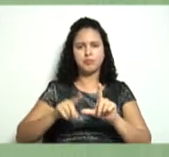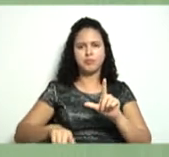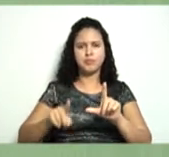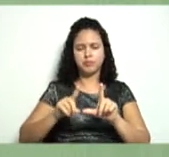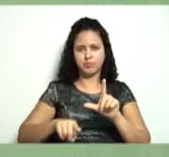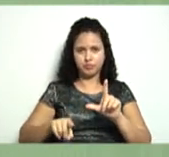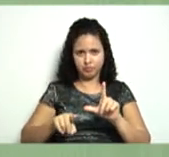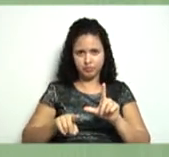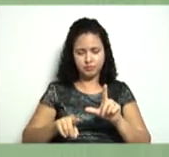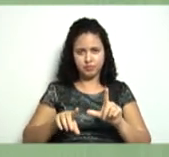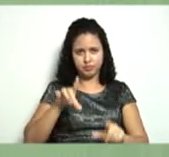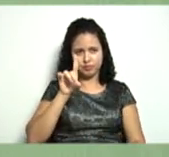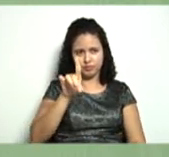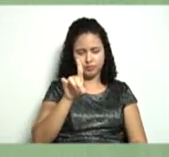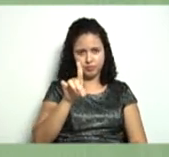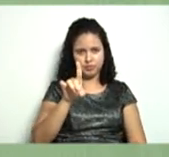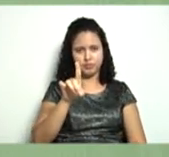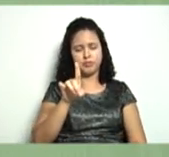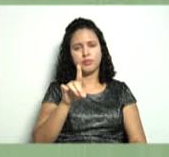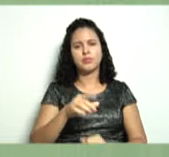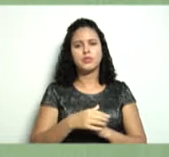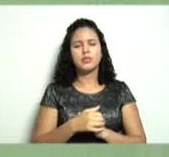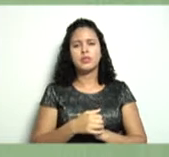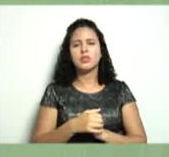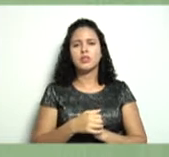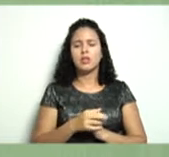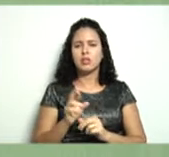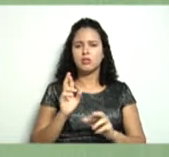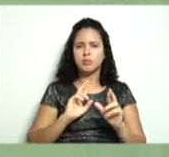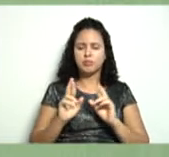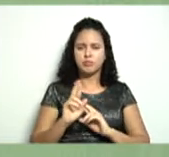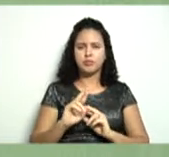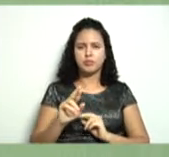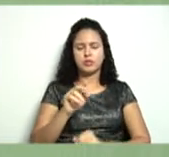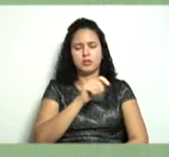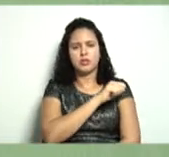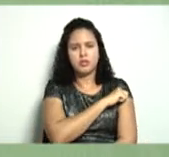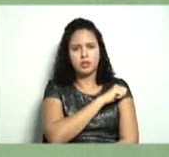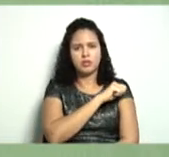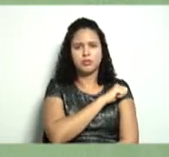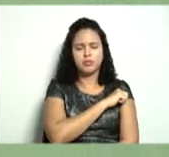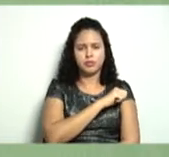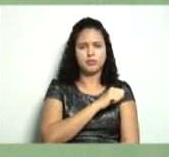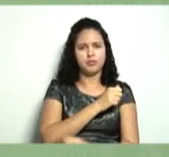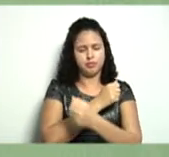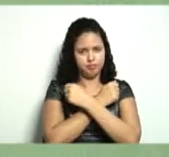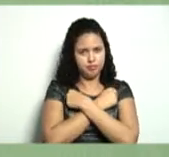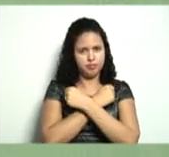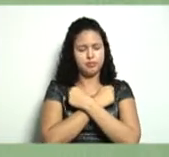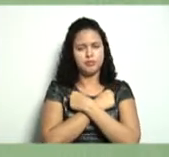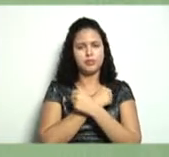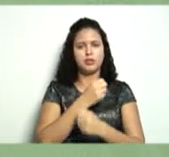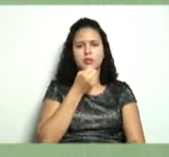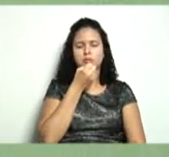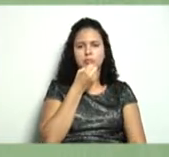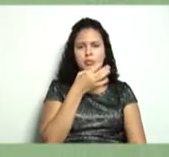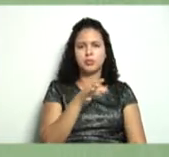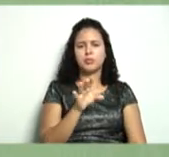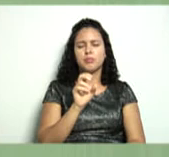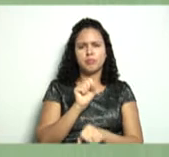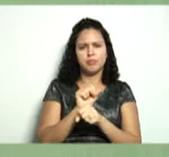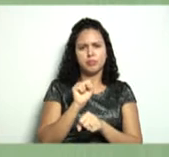do Colégio Henrique Dias, considerou que fosse a letra D. E os alunos, pessoal, queria mandar um abraço especial aí para o Colégio Boa Esperança,